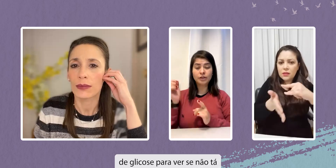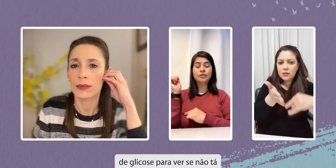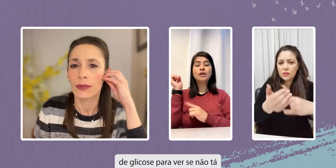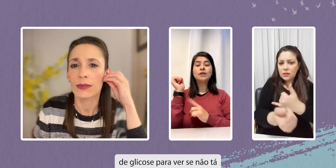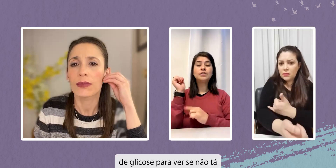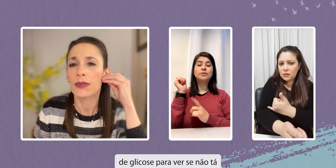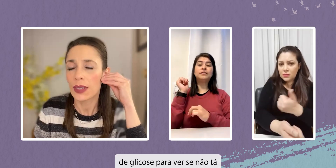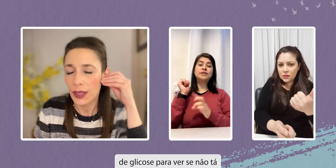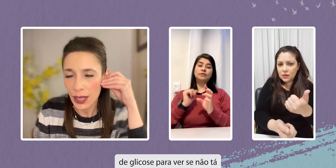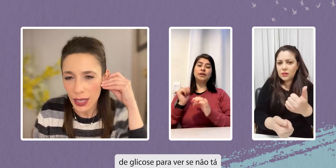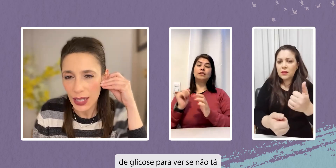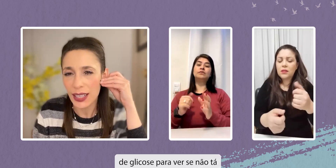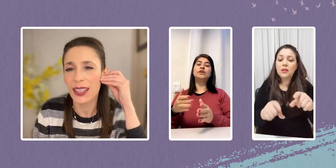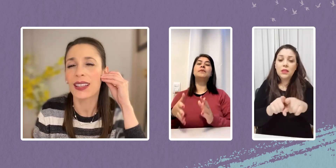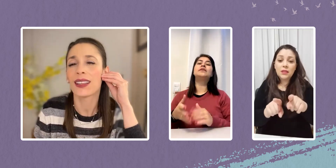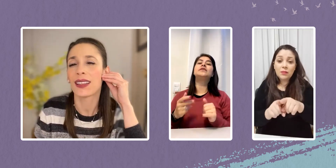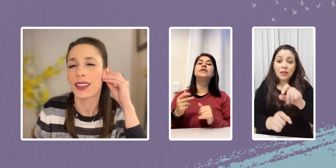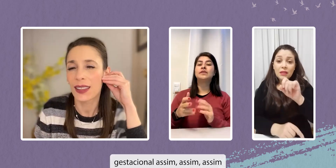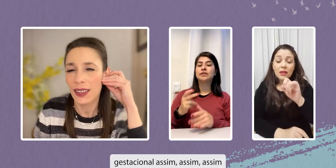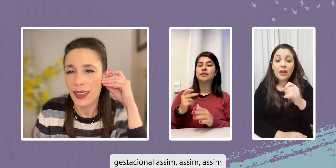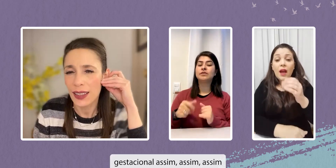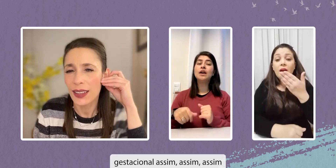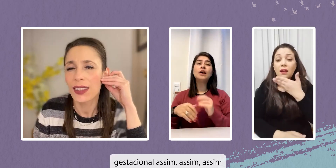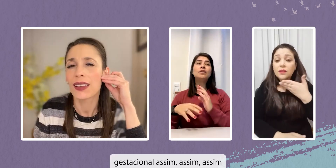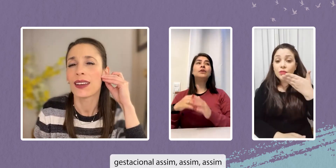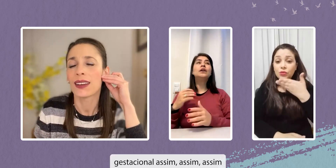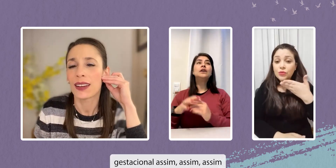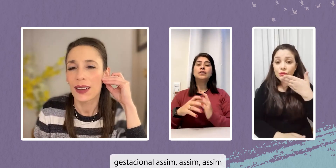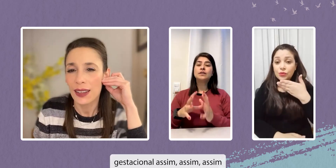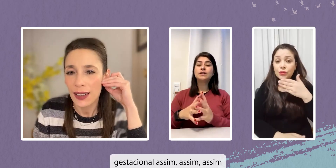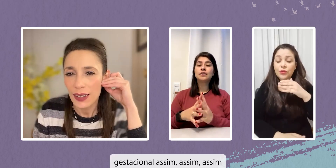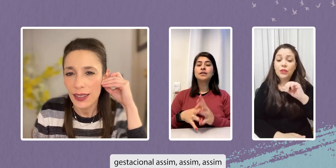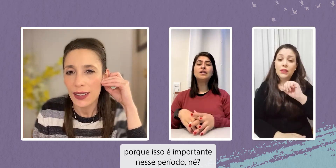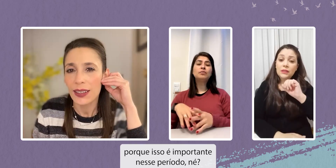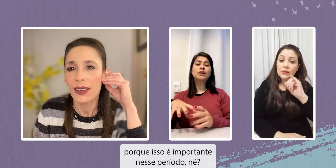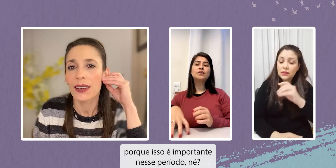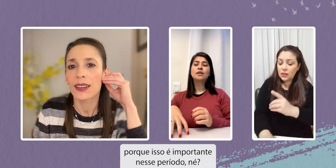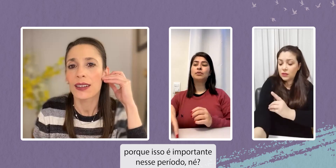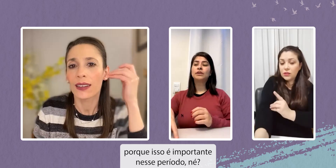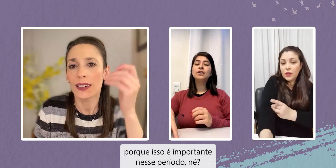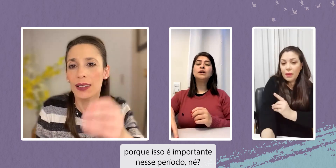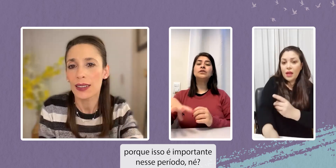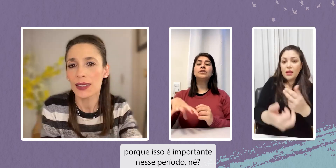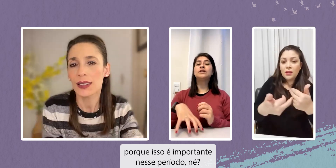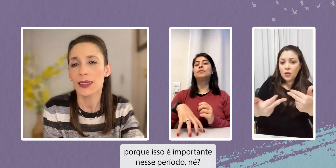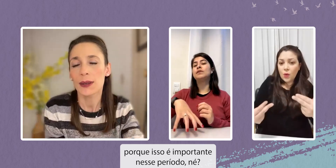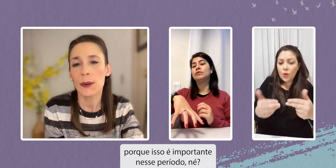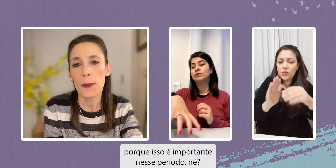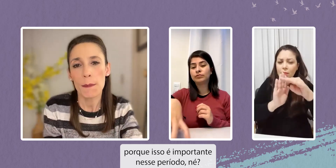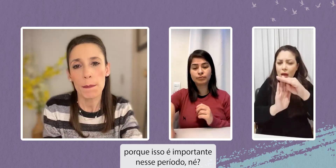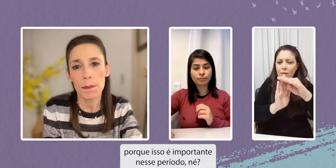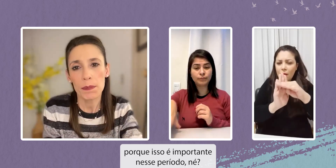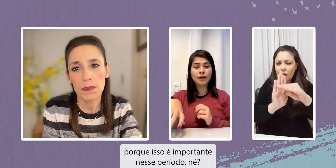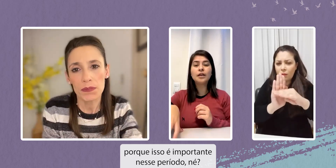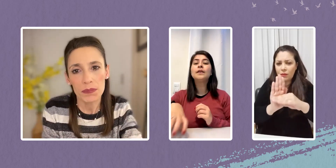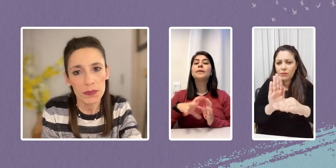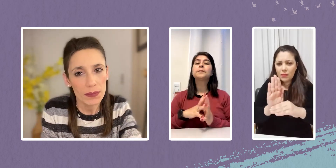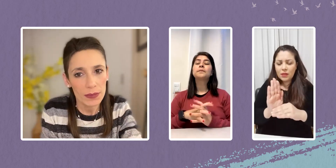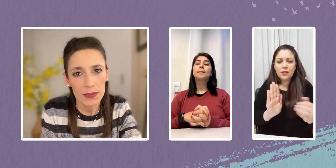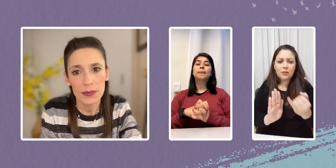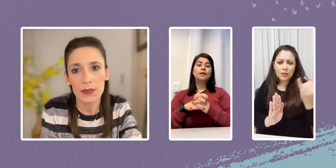de glicose para ver se não tá Aham. gestacional, assim, assim, assim, porque isso é importante nesse período,